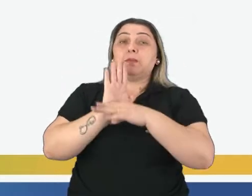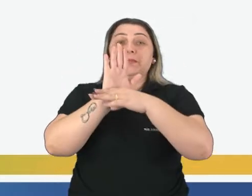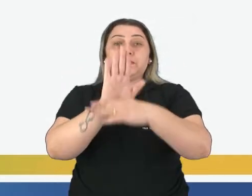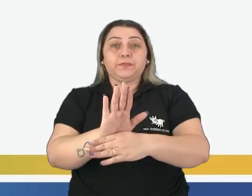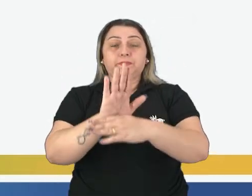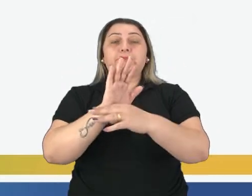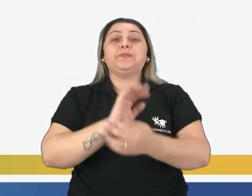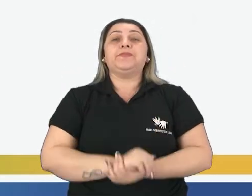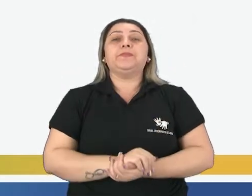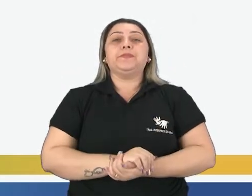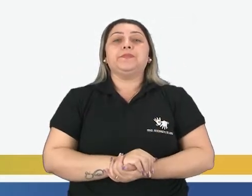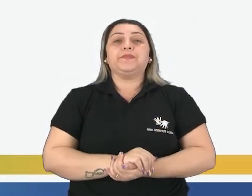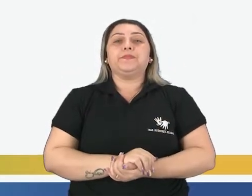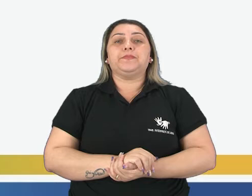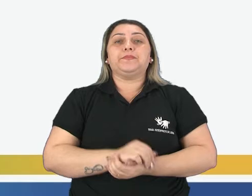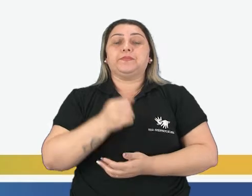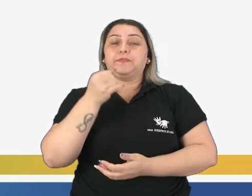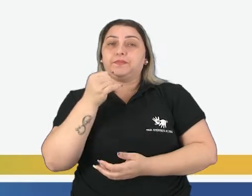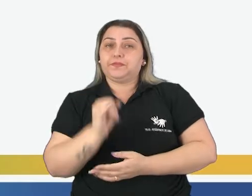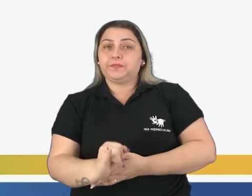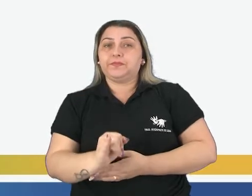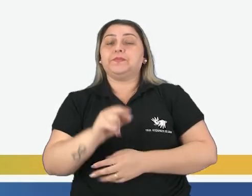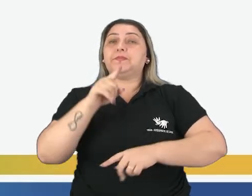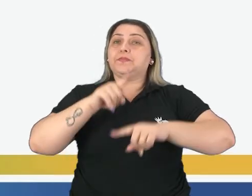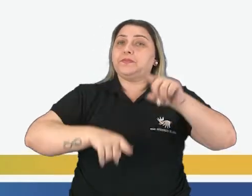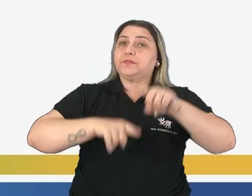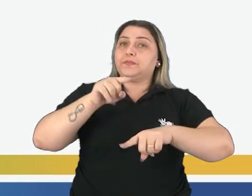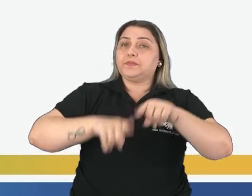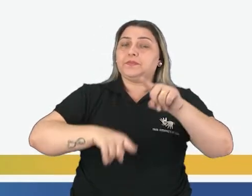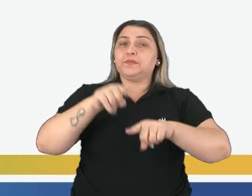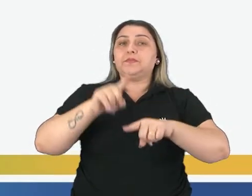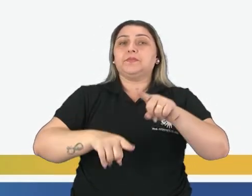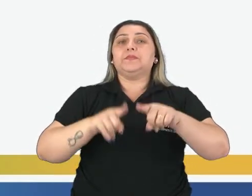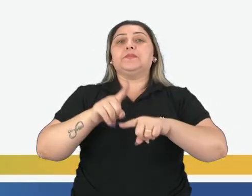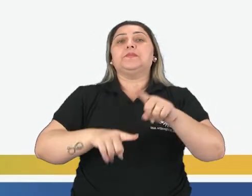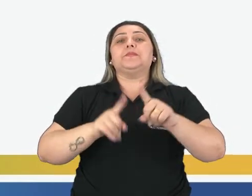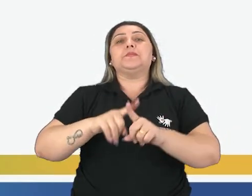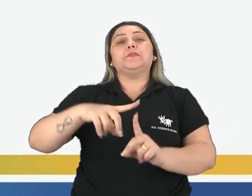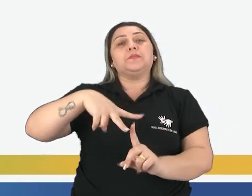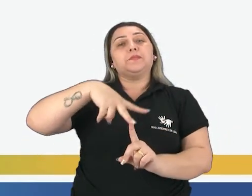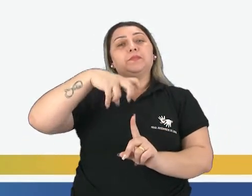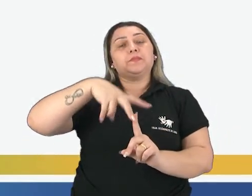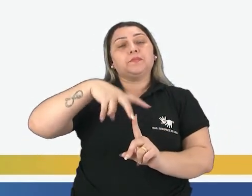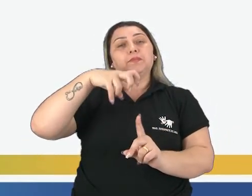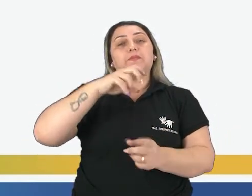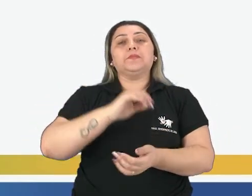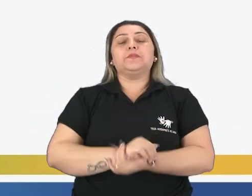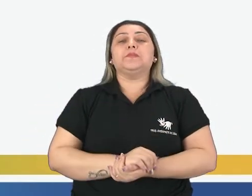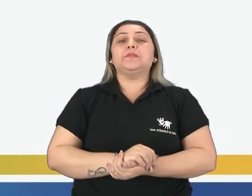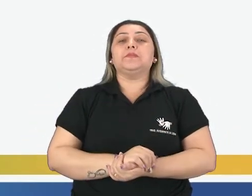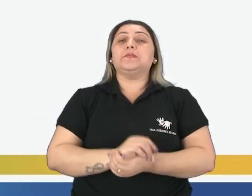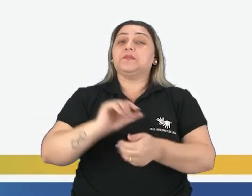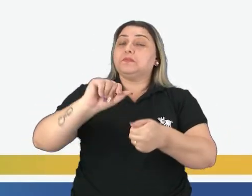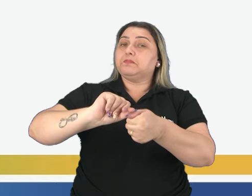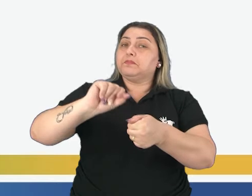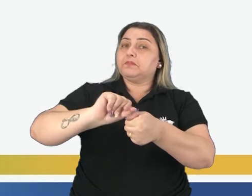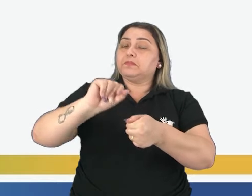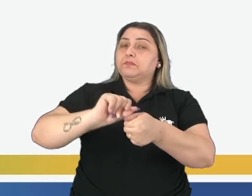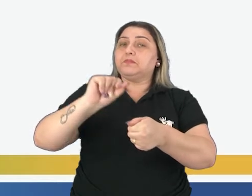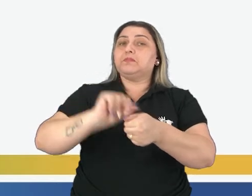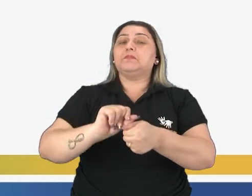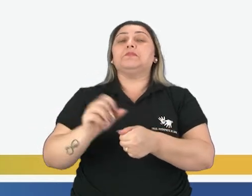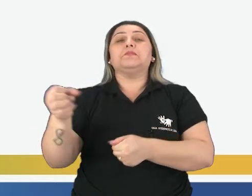ambiente. Ou seja, se eu pegar um objeto como uma garrafa PET, que ela foi fabricada, foi